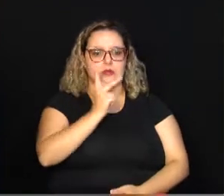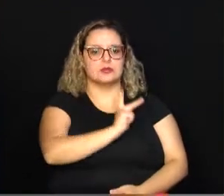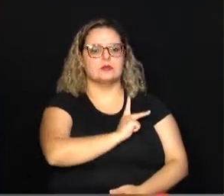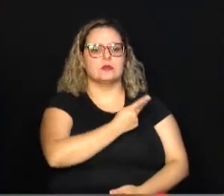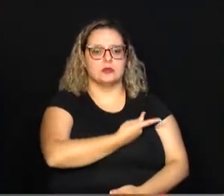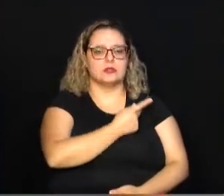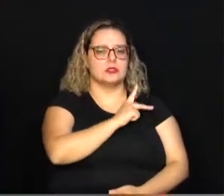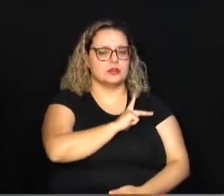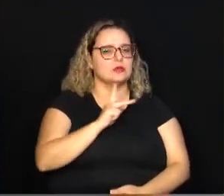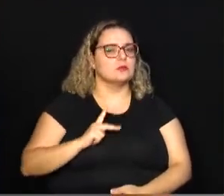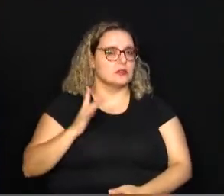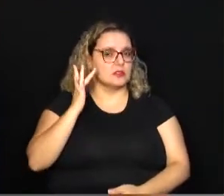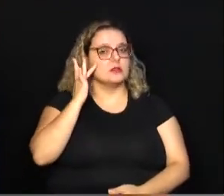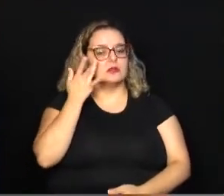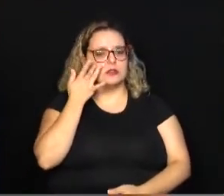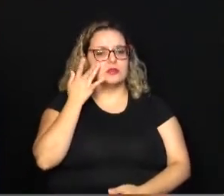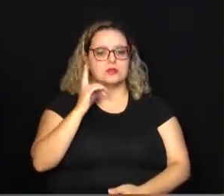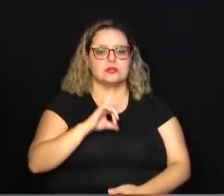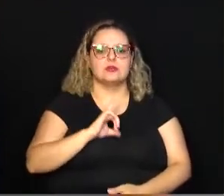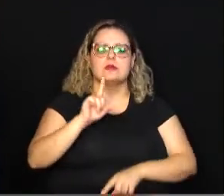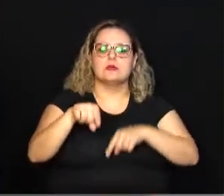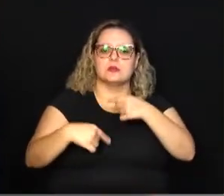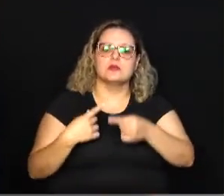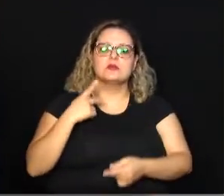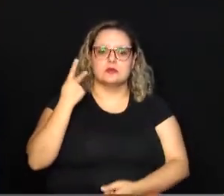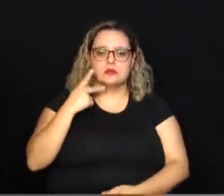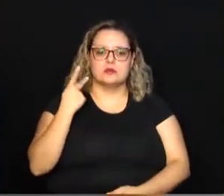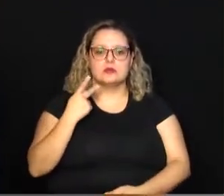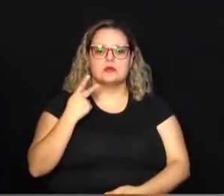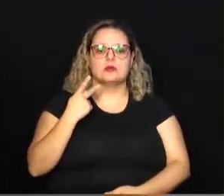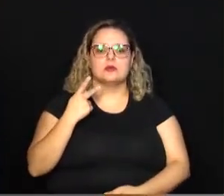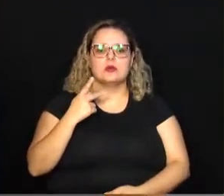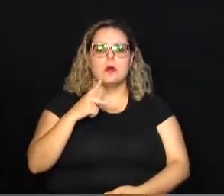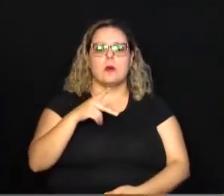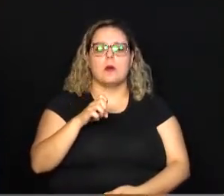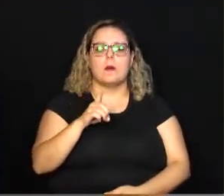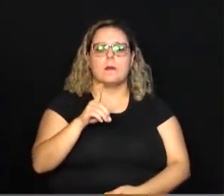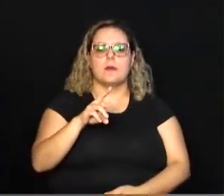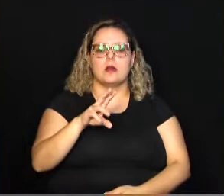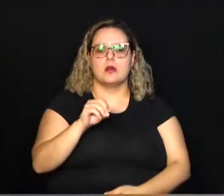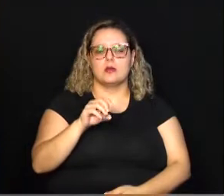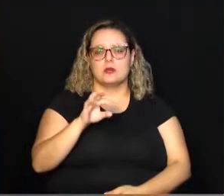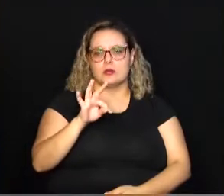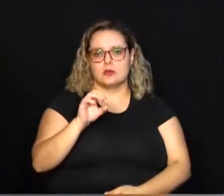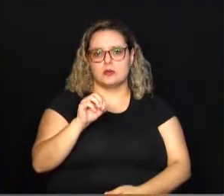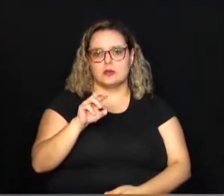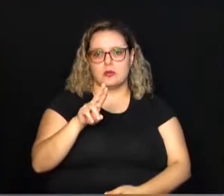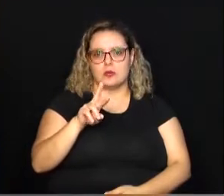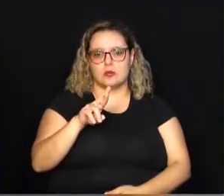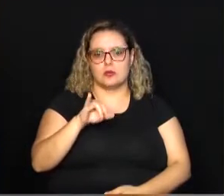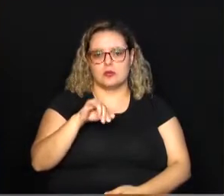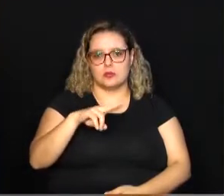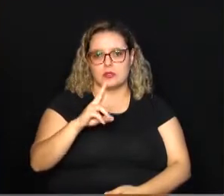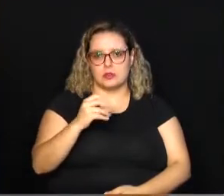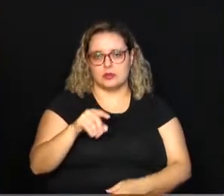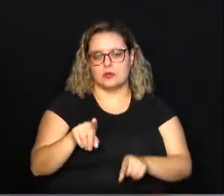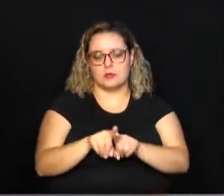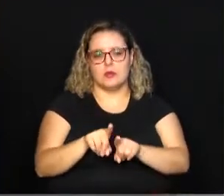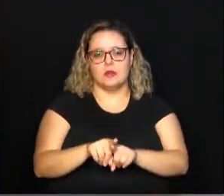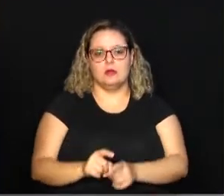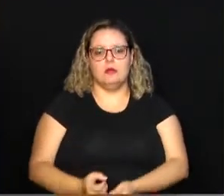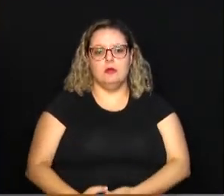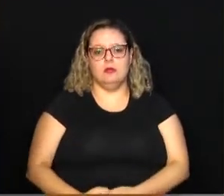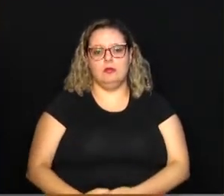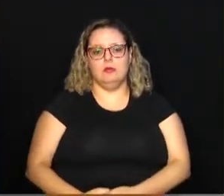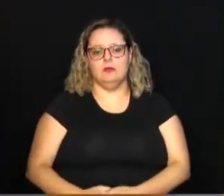comissão. Nós tínhamos também outros vereadores, o vereador Pedro Tourinho também é um membro ativo. E agora, esse